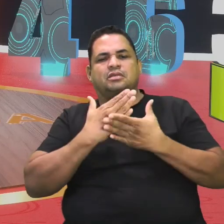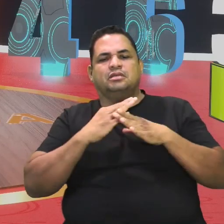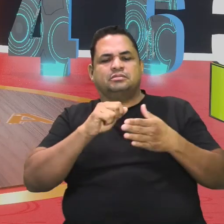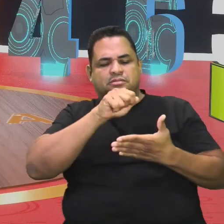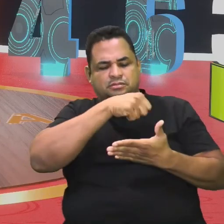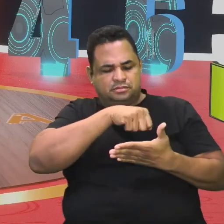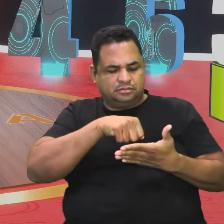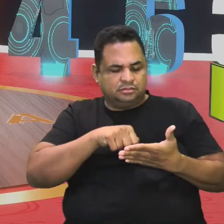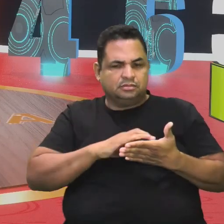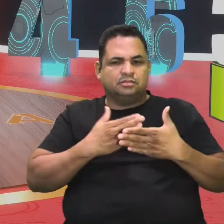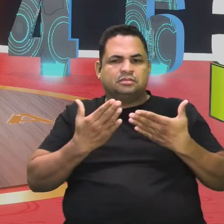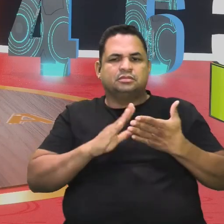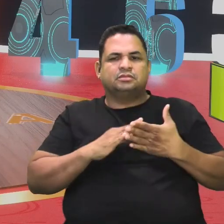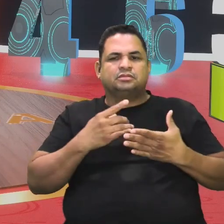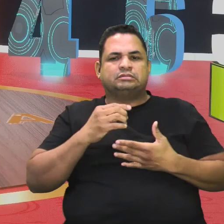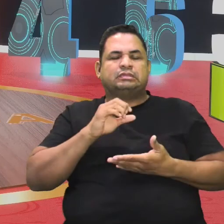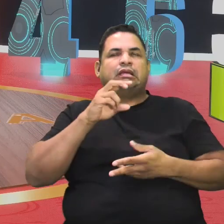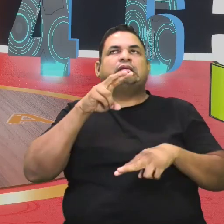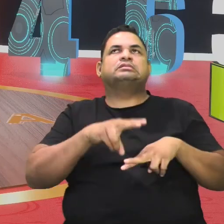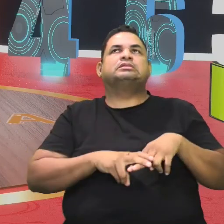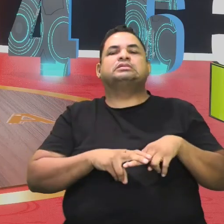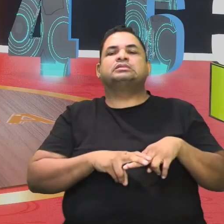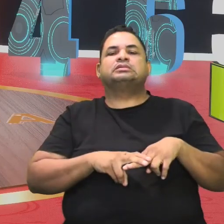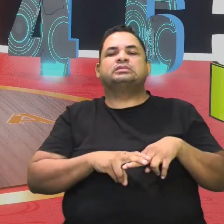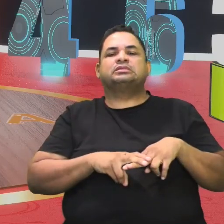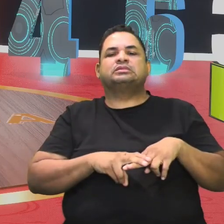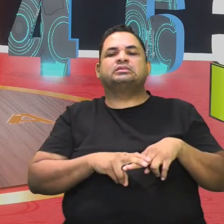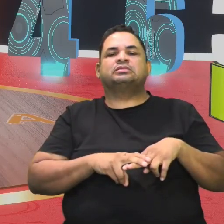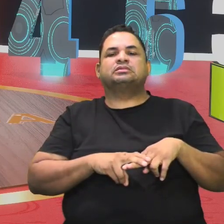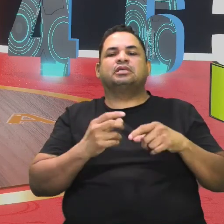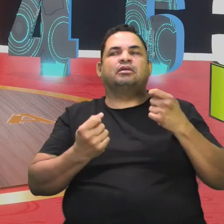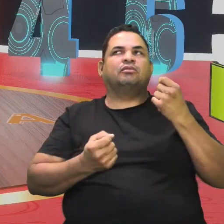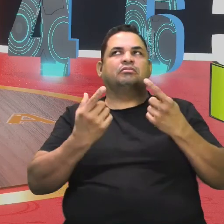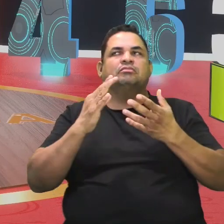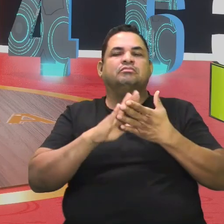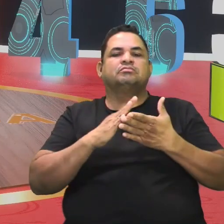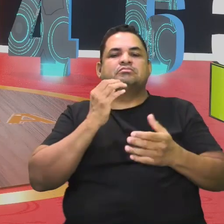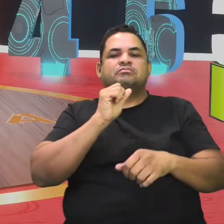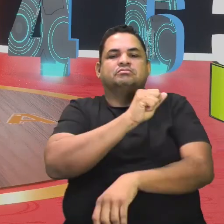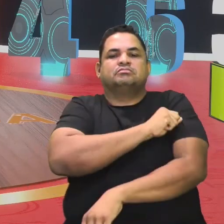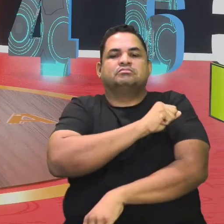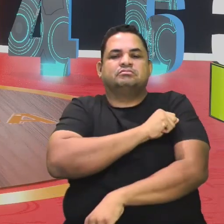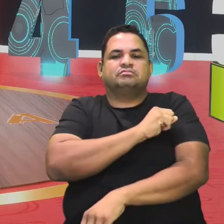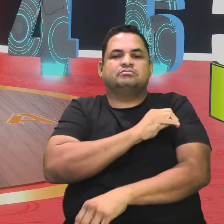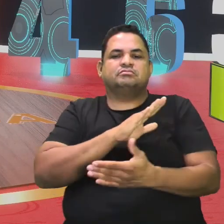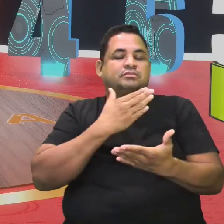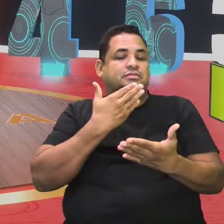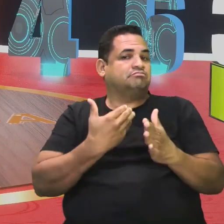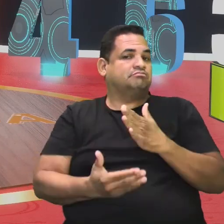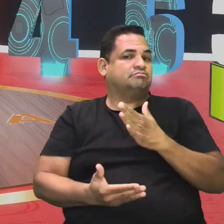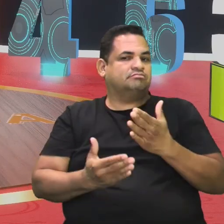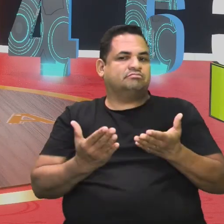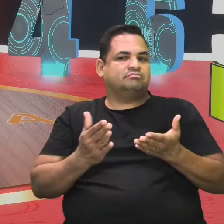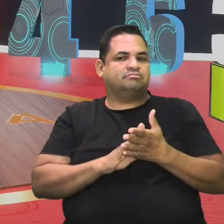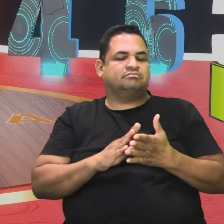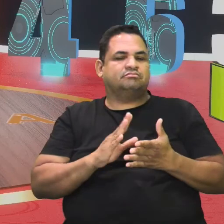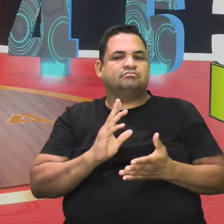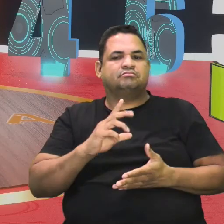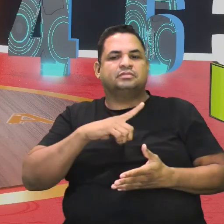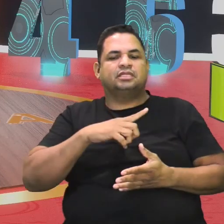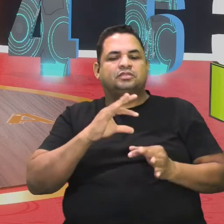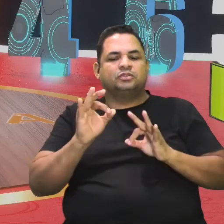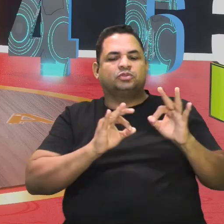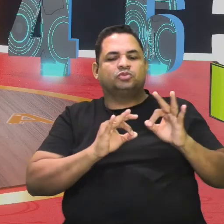preencher tudo, ao invés de ficar lá sentado. Sempre sobra? Para alguns alunos, para aqueles que não perdem tempo, aqueles que se organizam